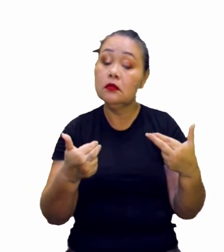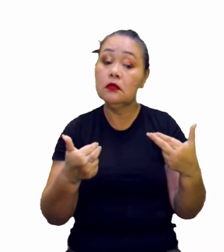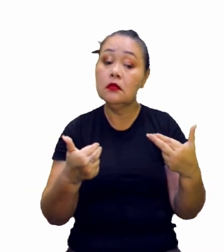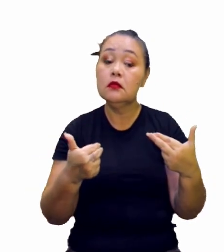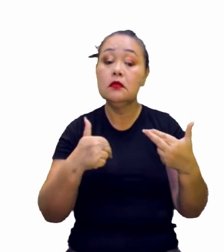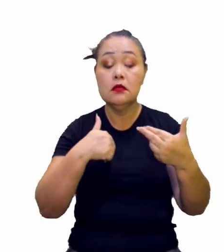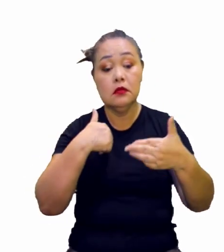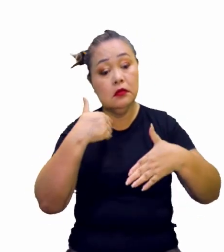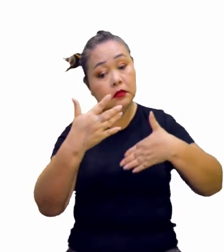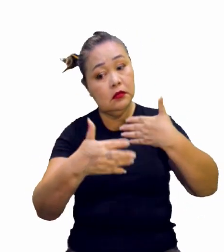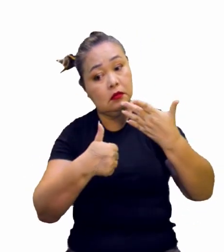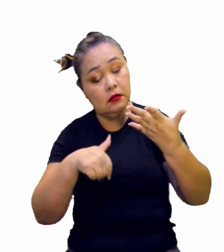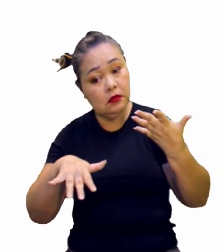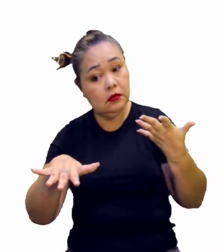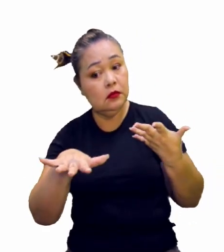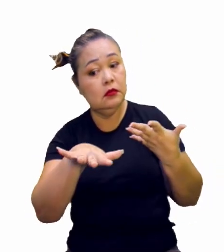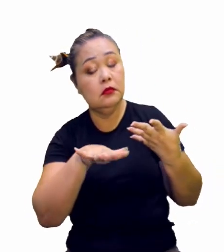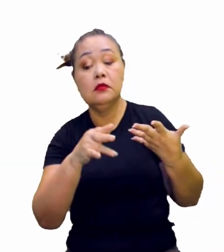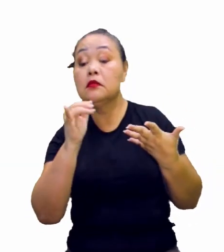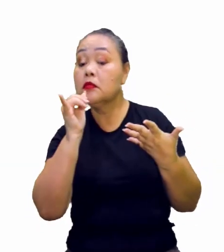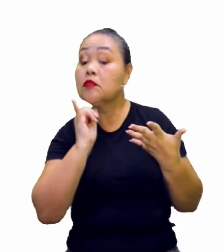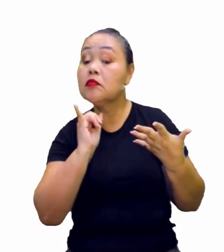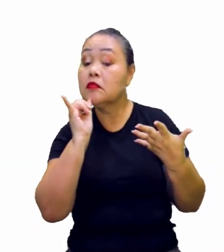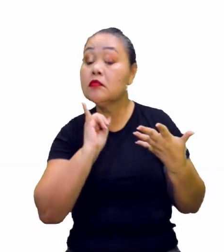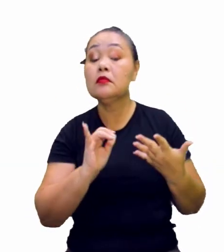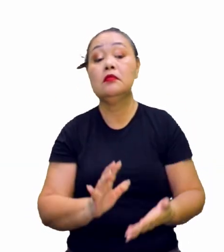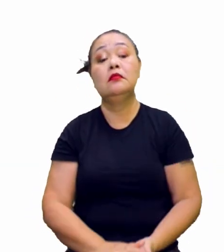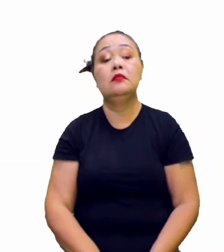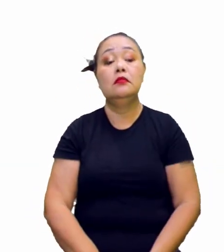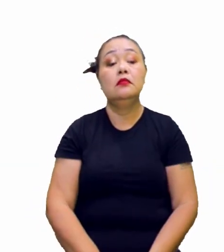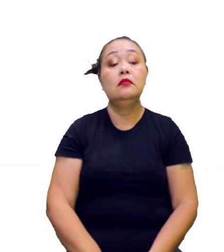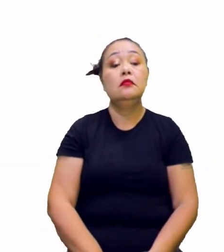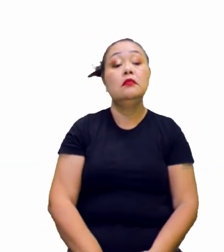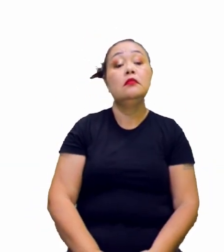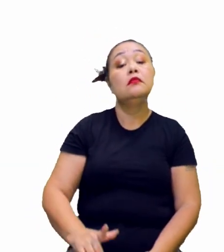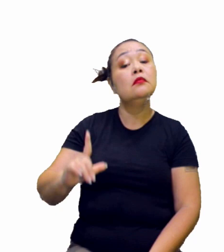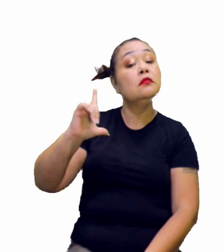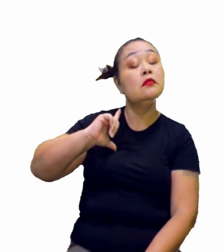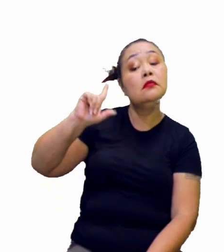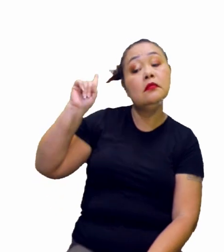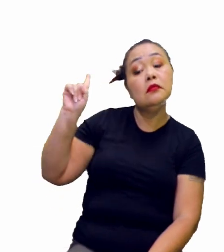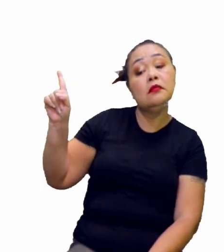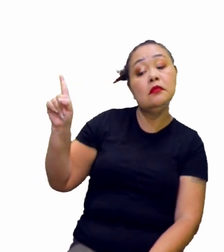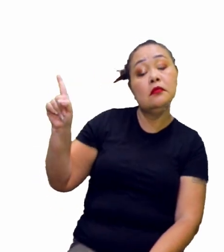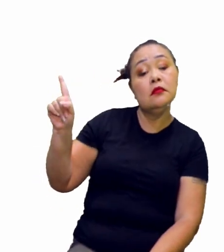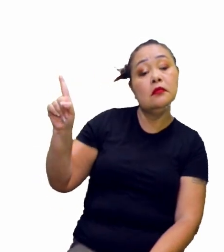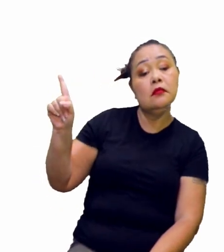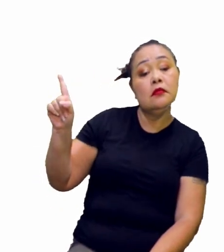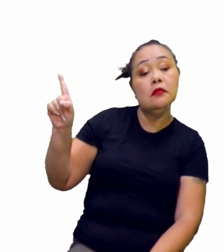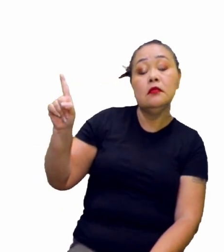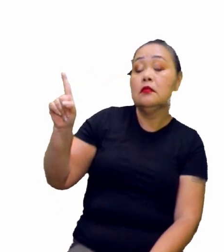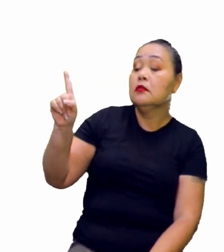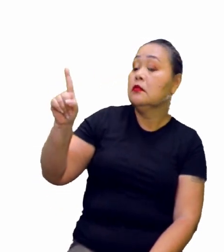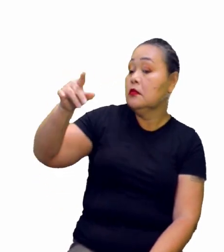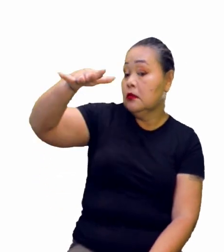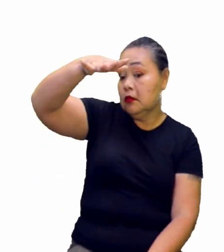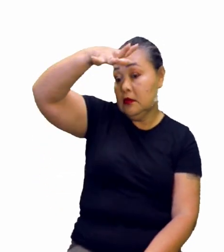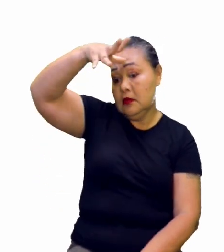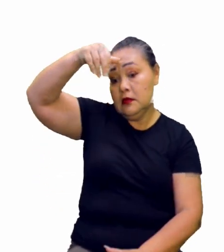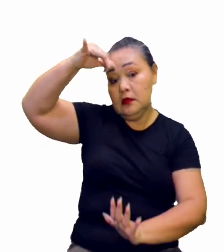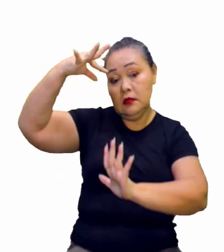produção da região. Exemplo, nós temos aí, o bioma